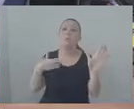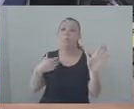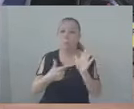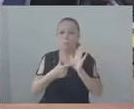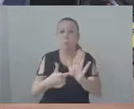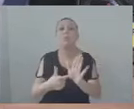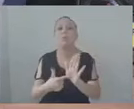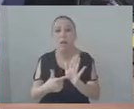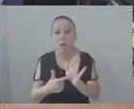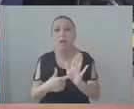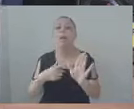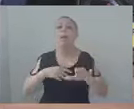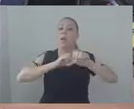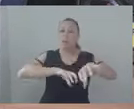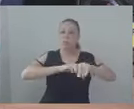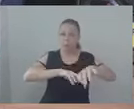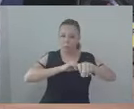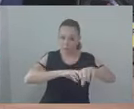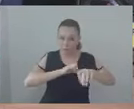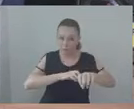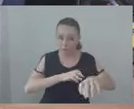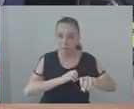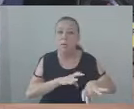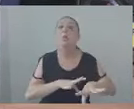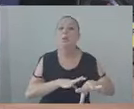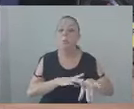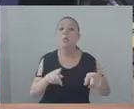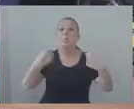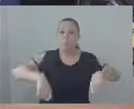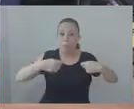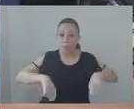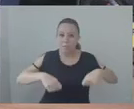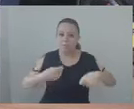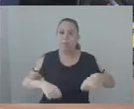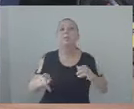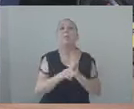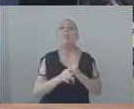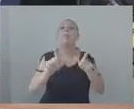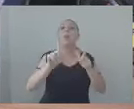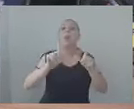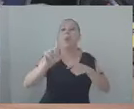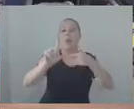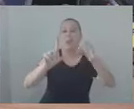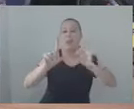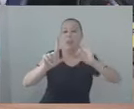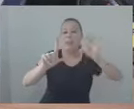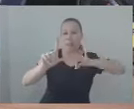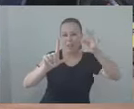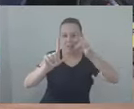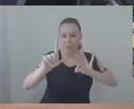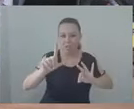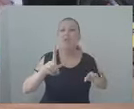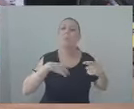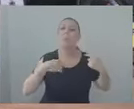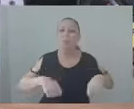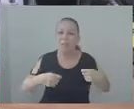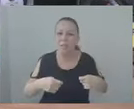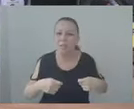Perturbação do sossego, a gente precisa do apoio do Legislativo Municipal. Aquilo que foi falado pela senhora